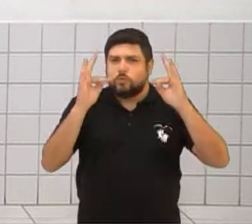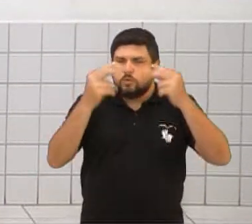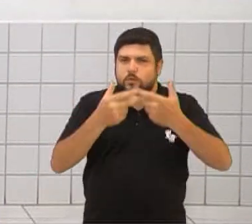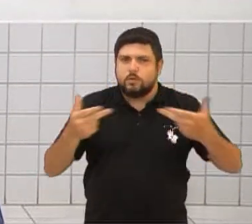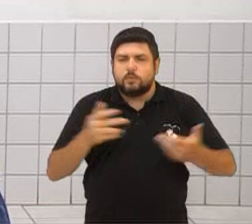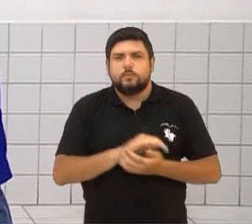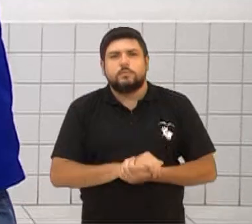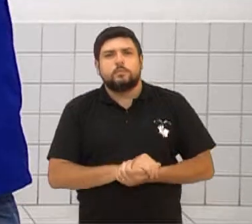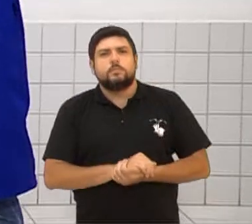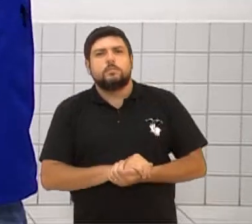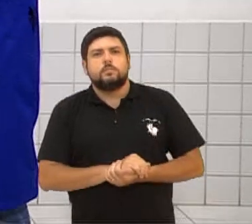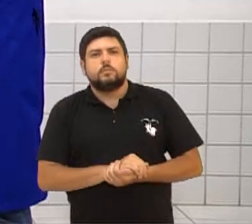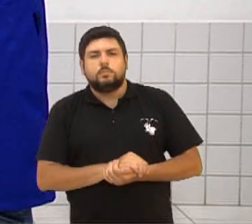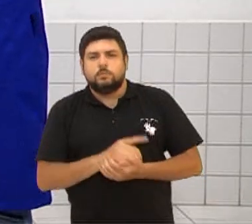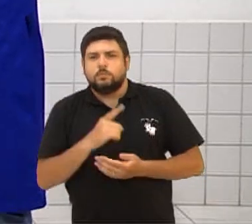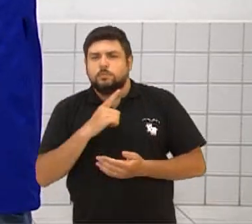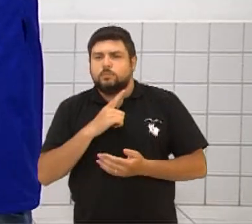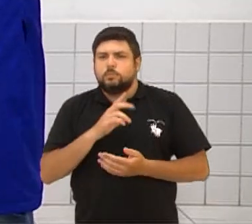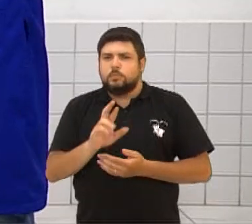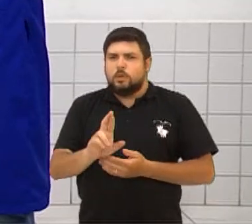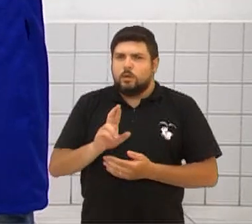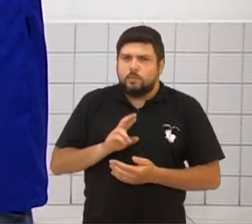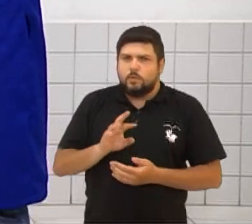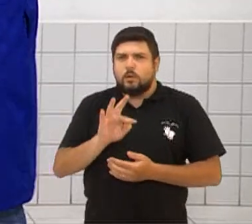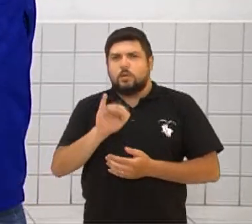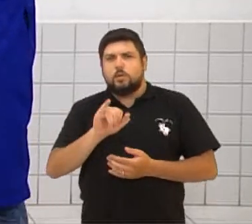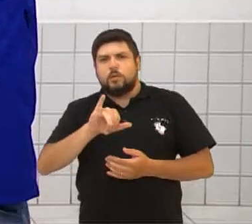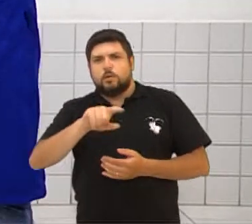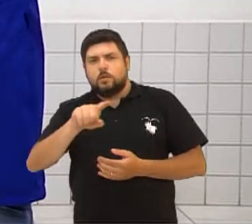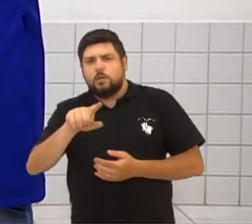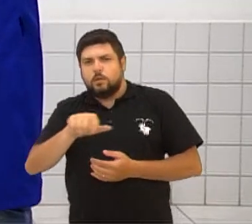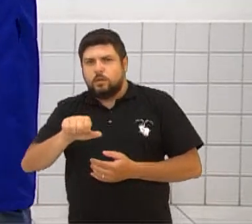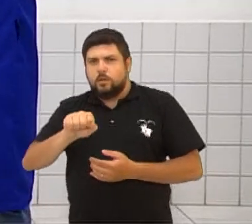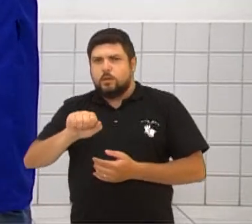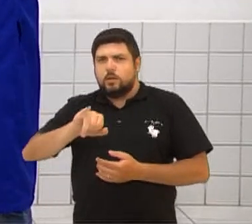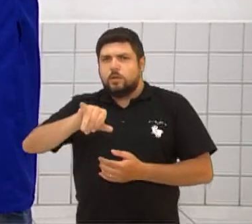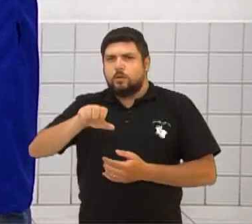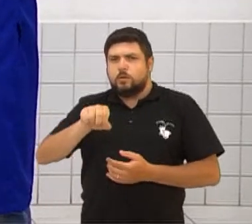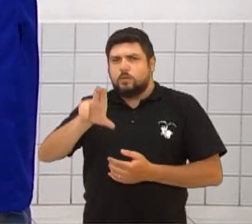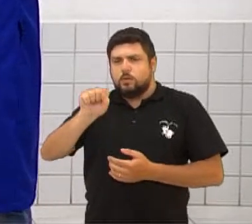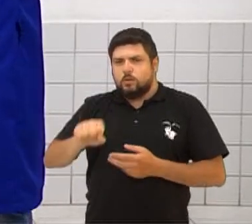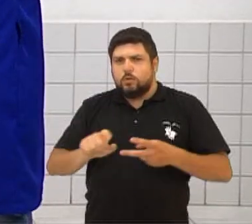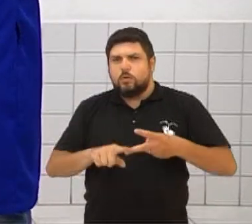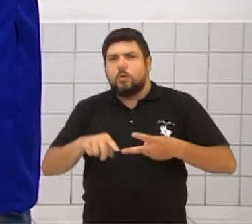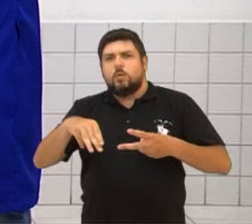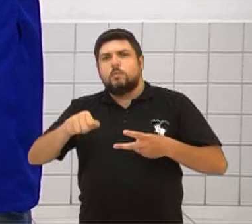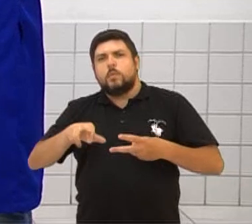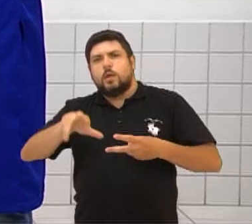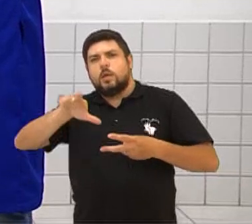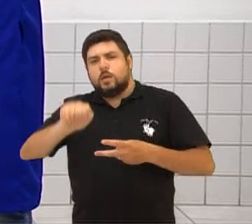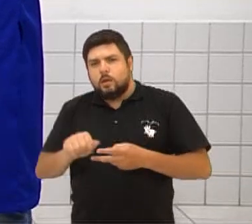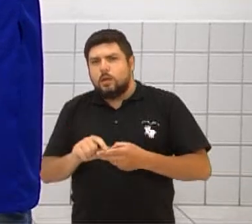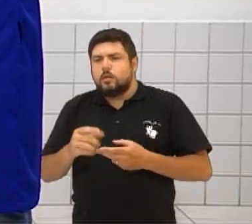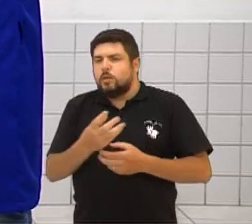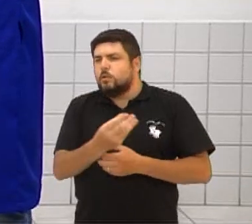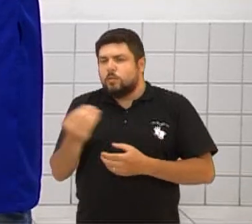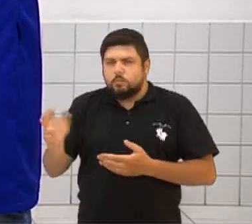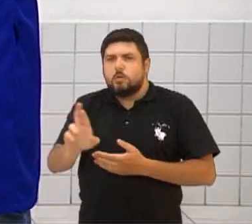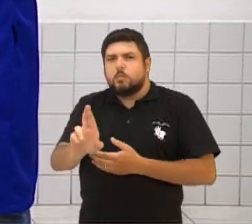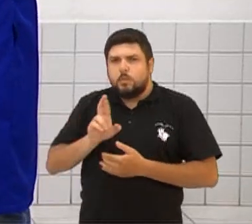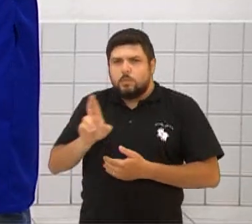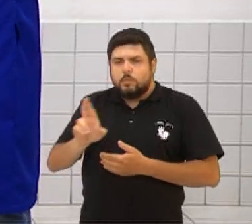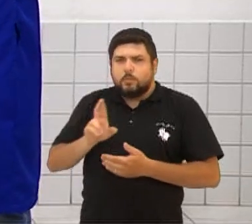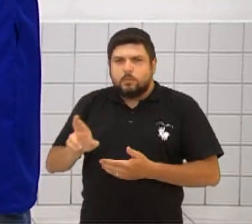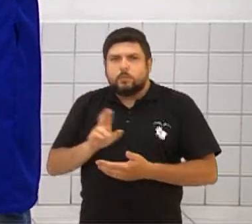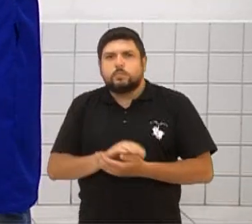algumas respostas, né? Thaisa Jesus, Maria Cruz Silva, todos aí respondendo, muitos respondendo